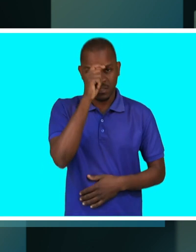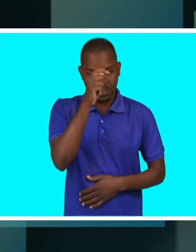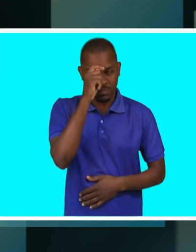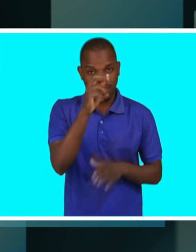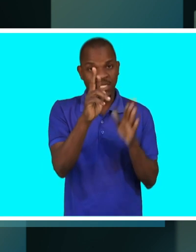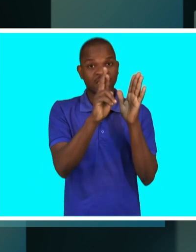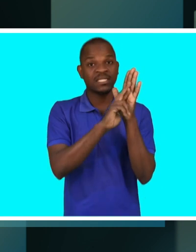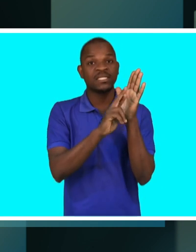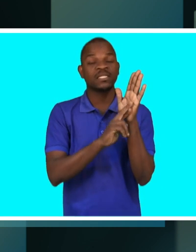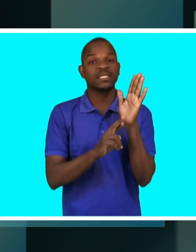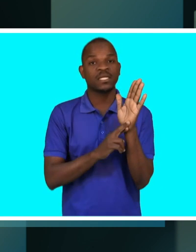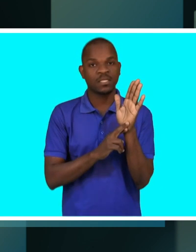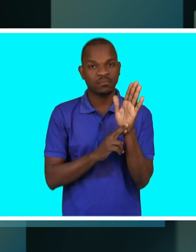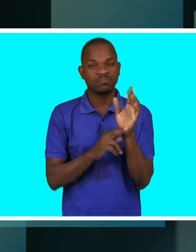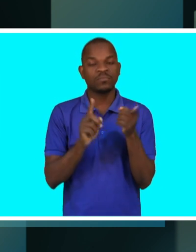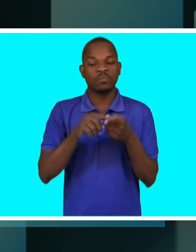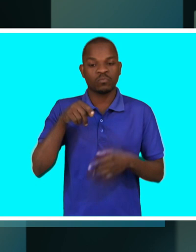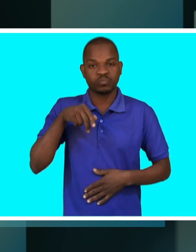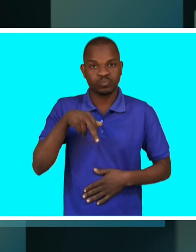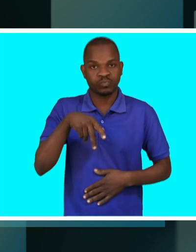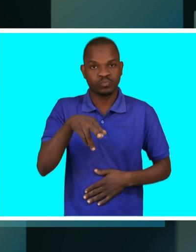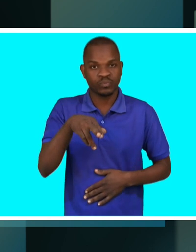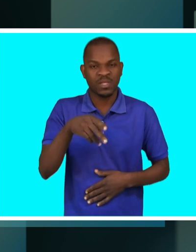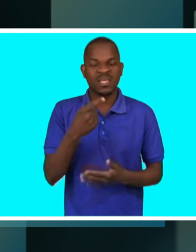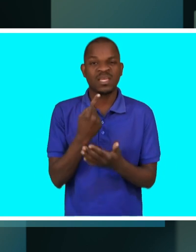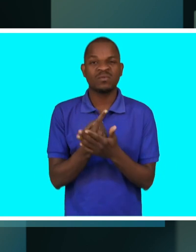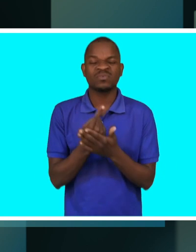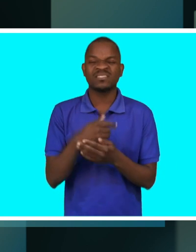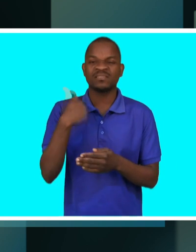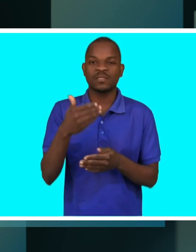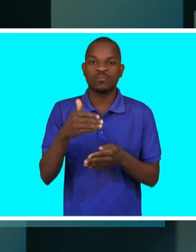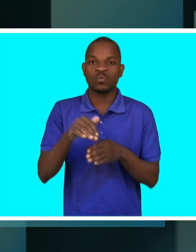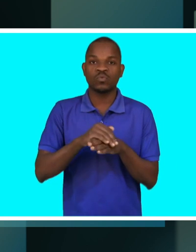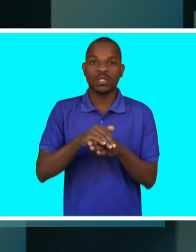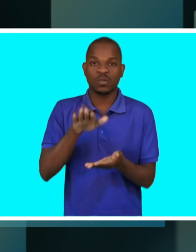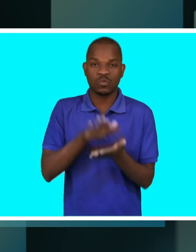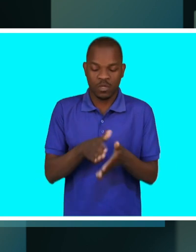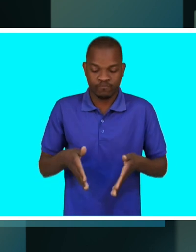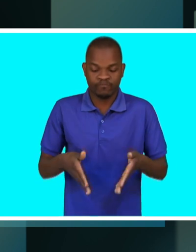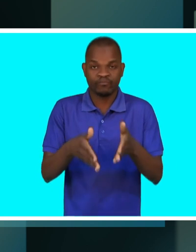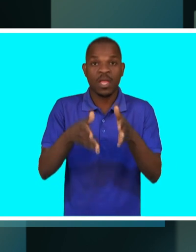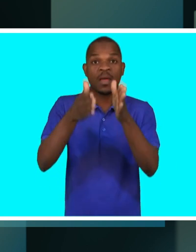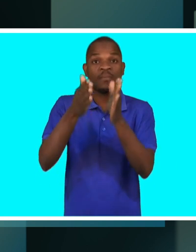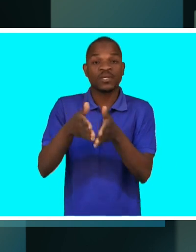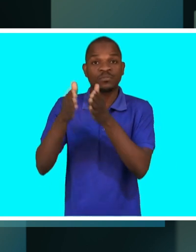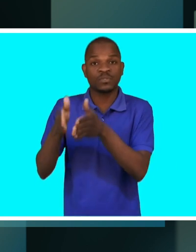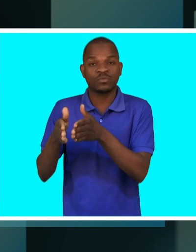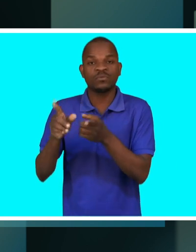respeitando as normas de trânsito. Ao atravessar, vamos sempre fazer o uso da passadeira.